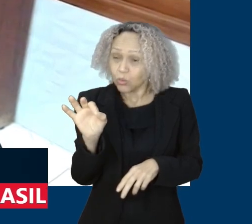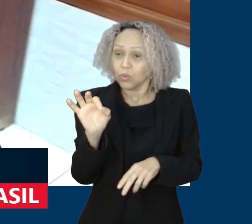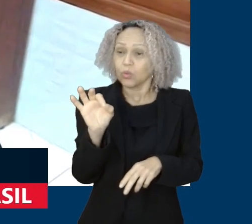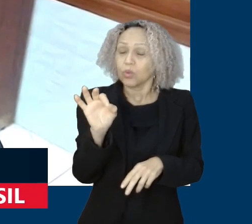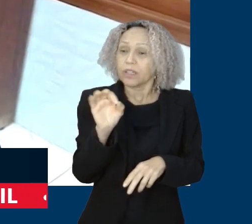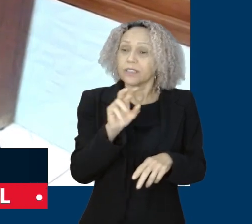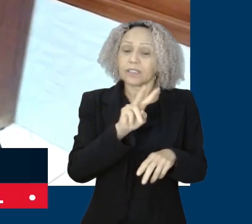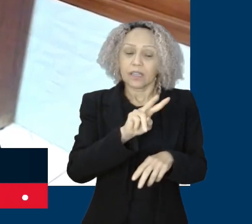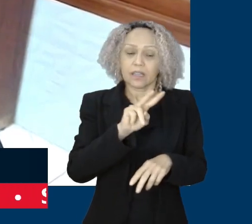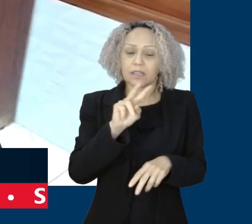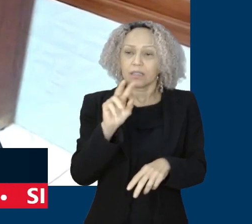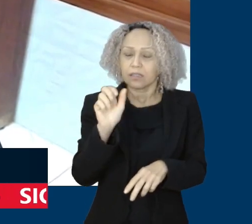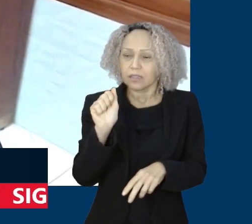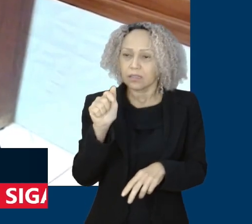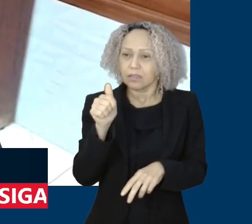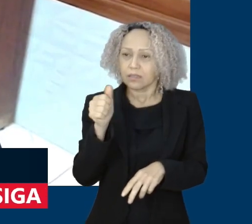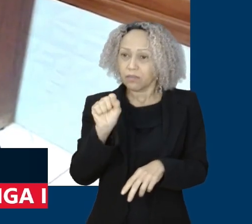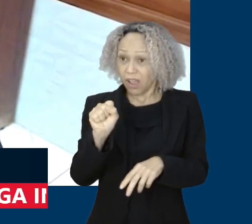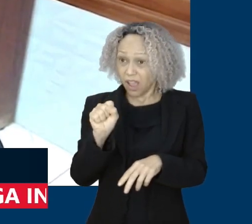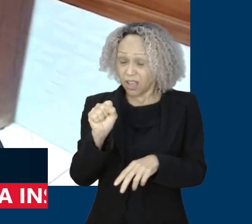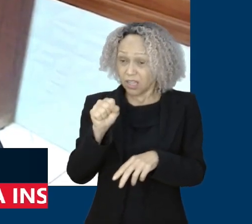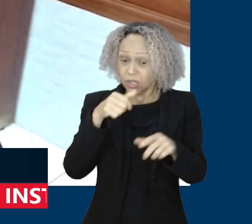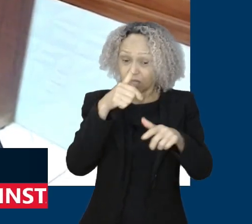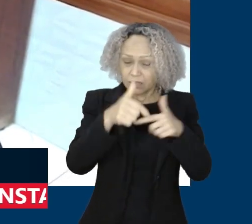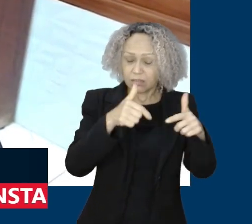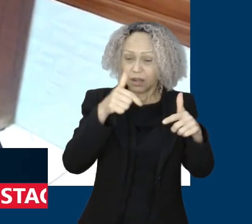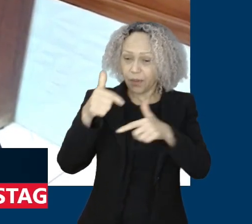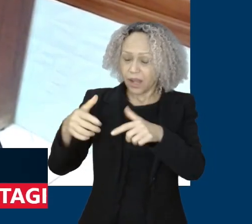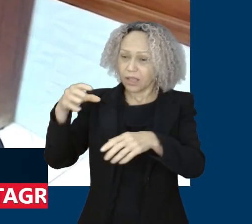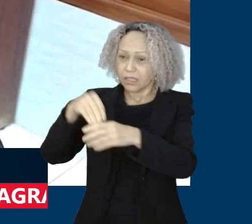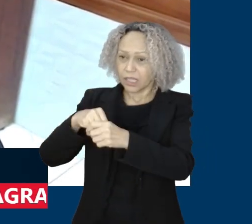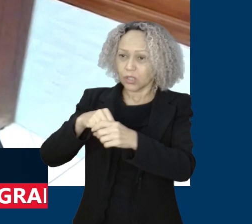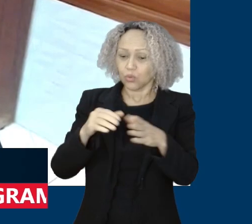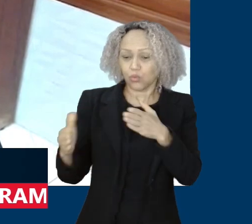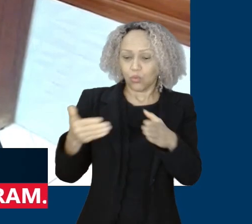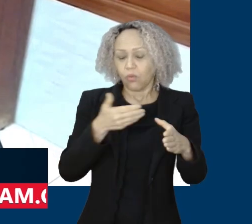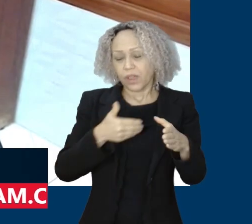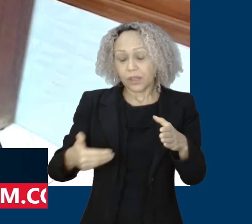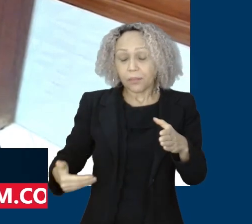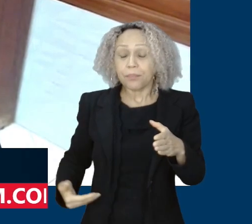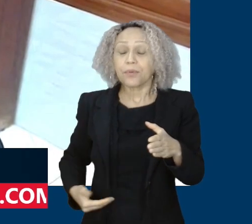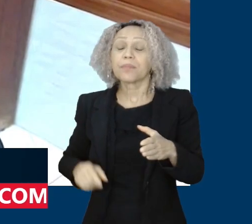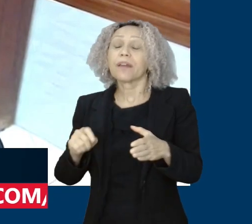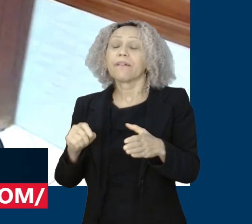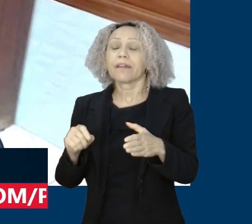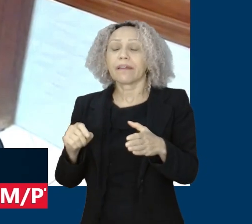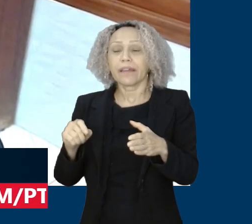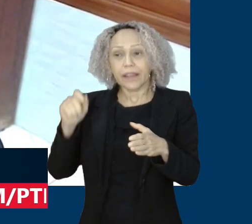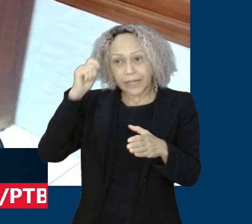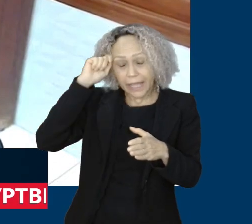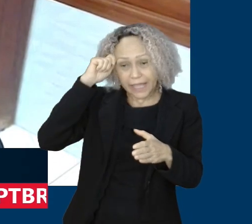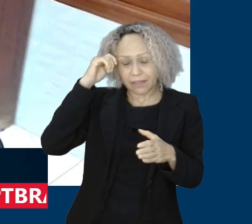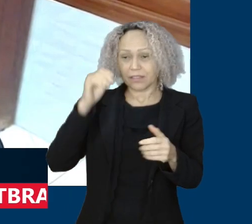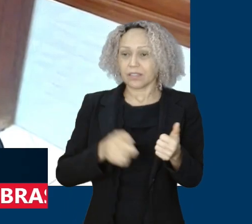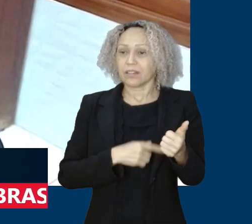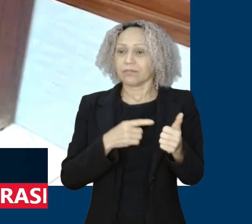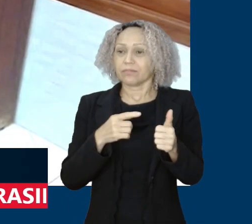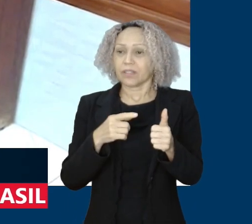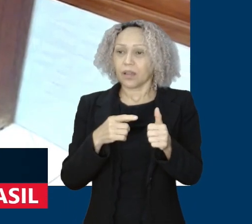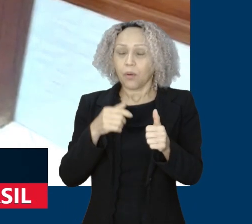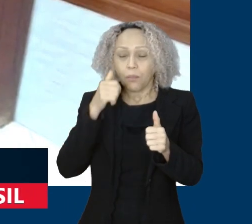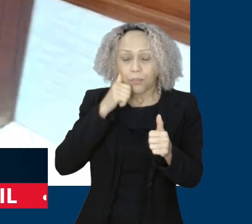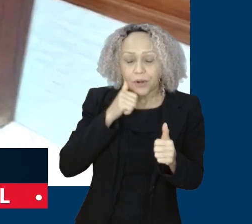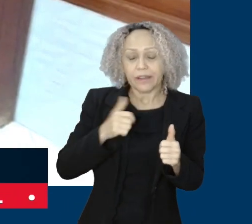a cota, viu? De negro, de indígena, pessoa com deficiente, e LGBTI, e mulheres. A maioria no meu